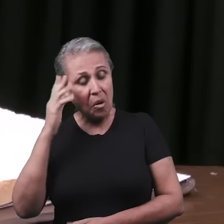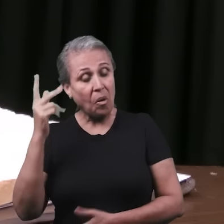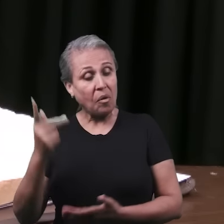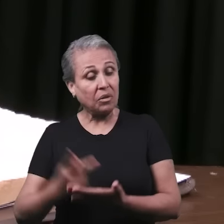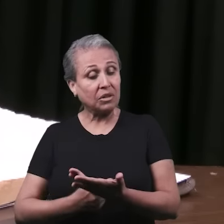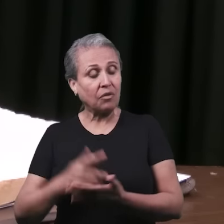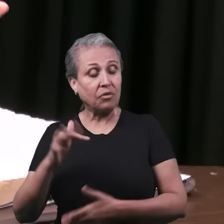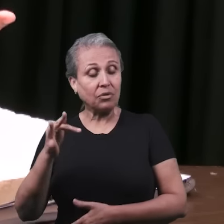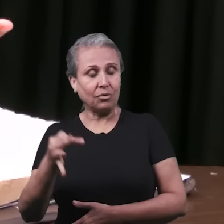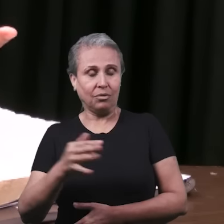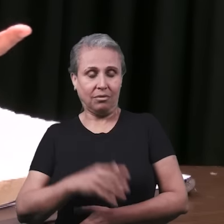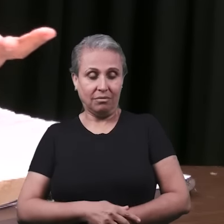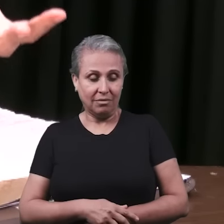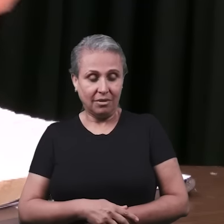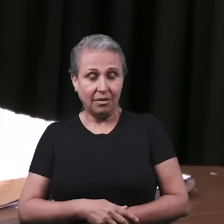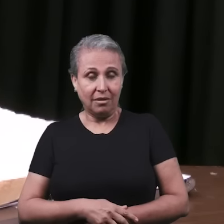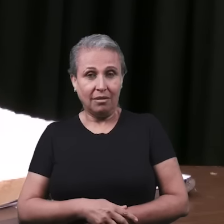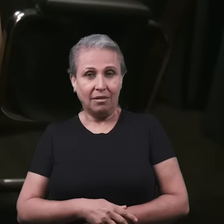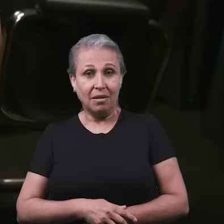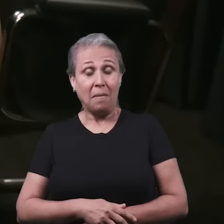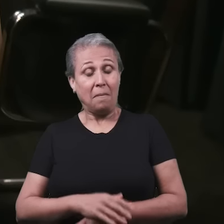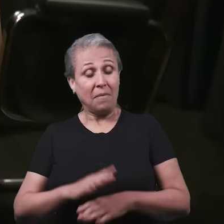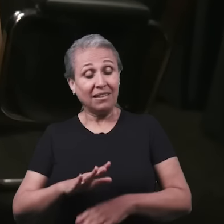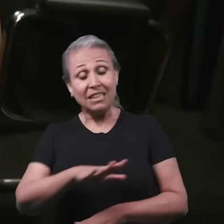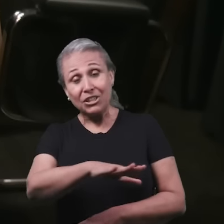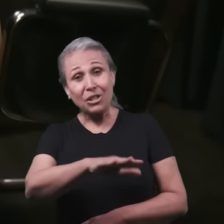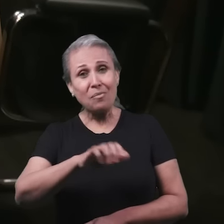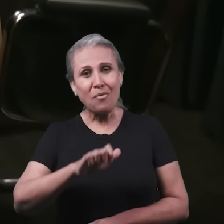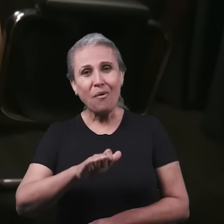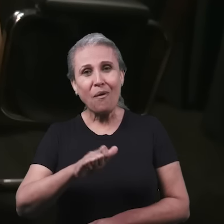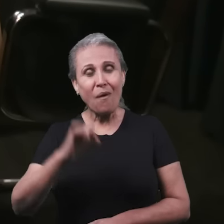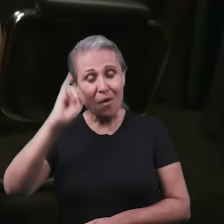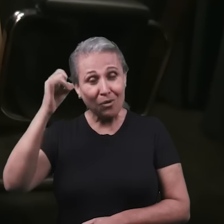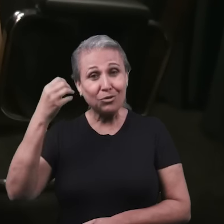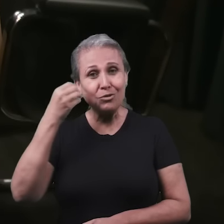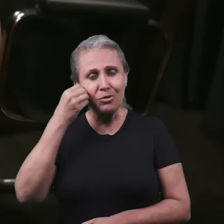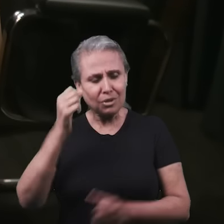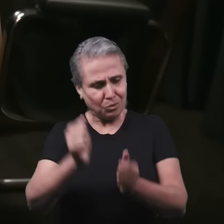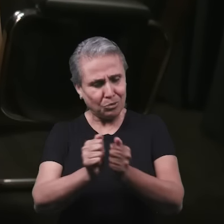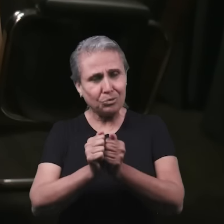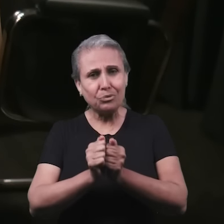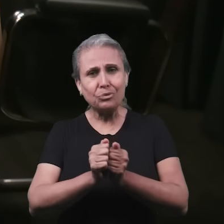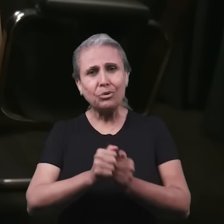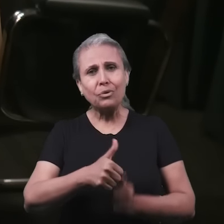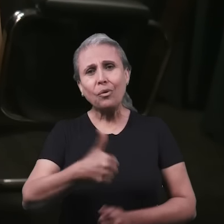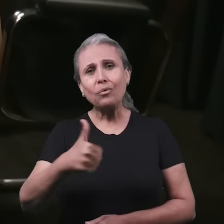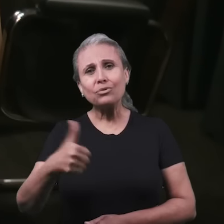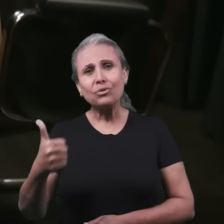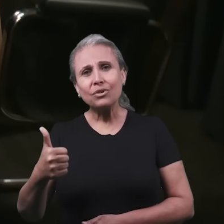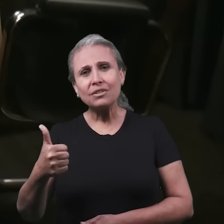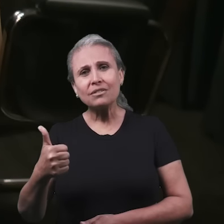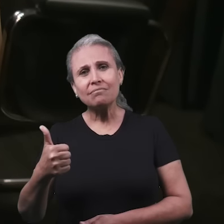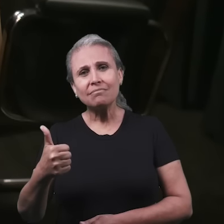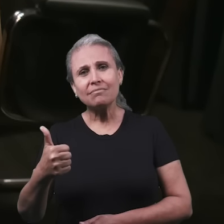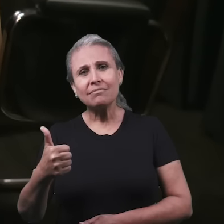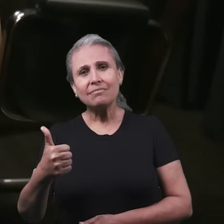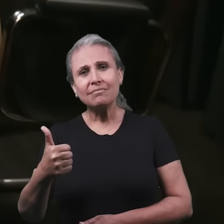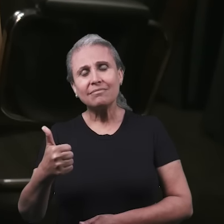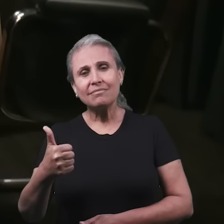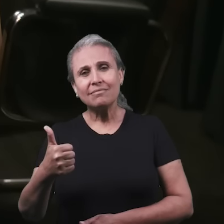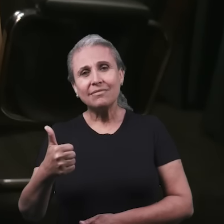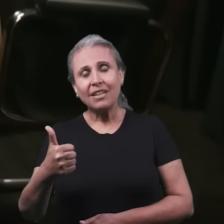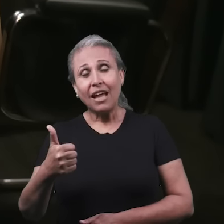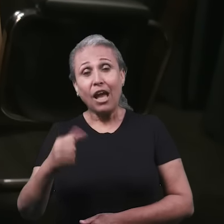fez para ele o chamado de estar junto com os 12. Ele teve várias oportunidades de mudar